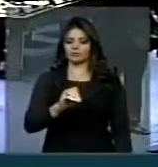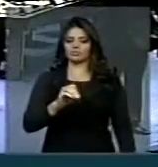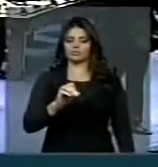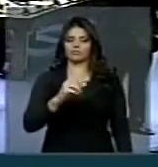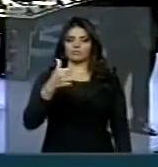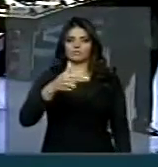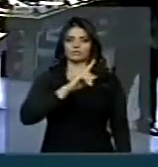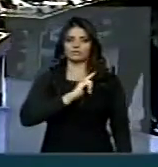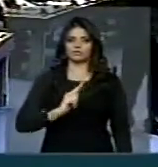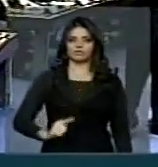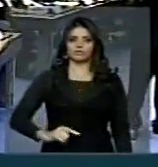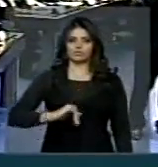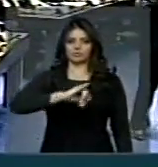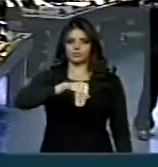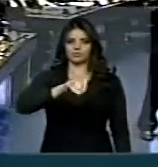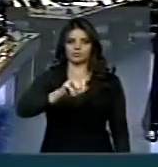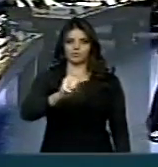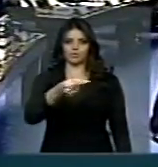vice-governador João Lira,